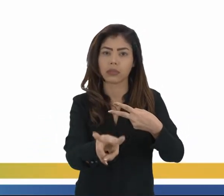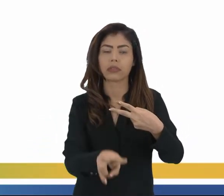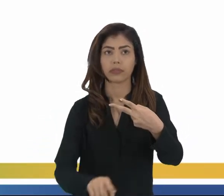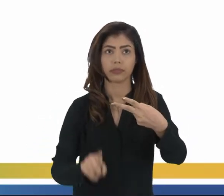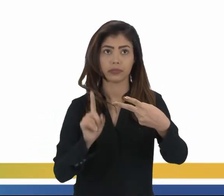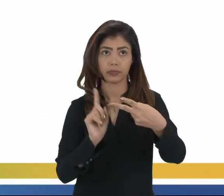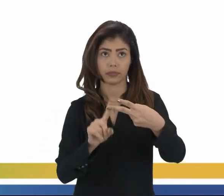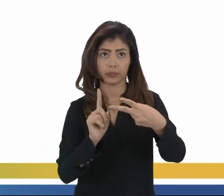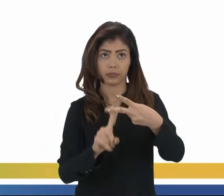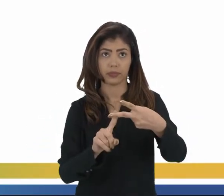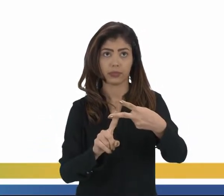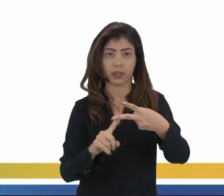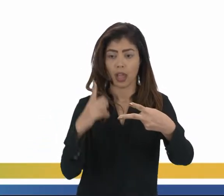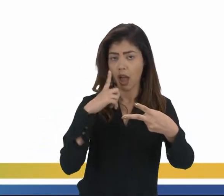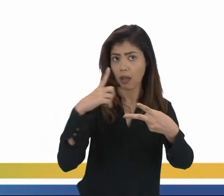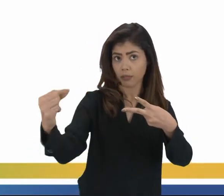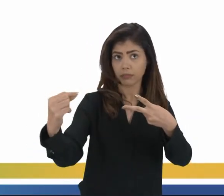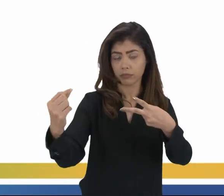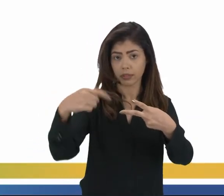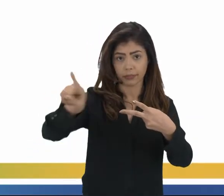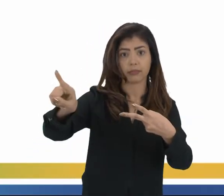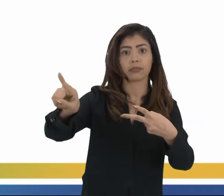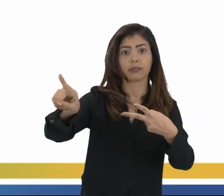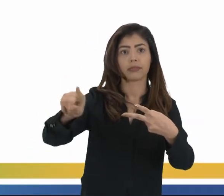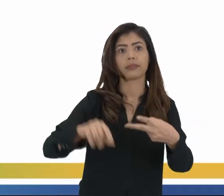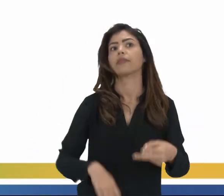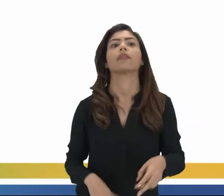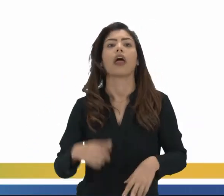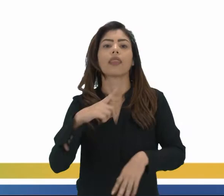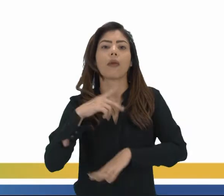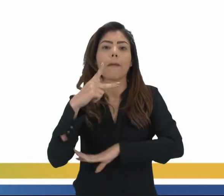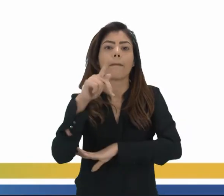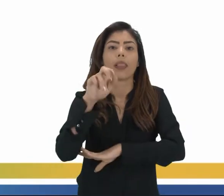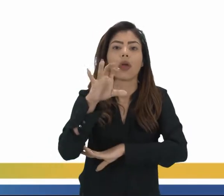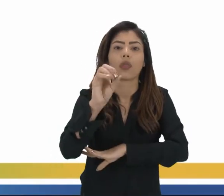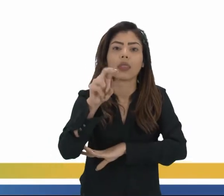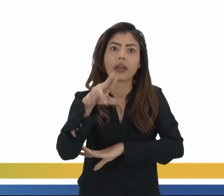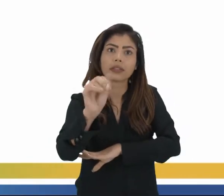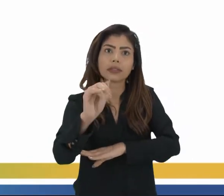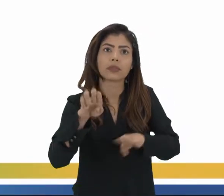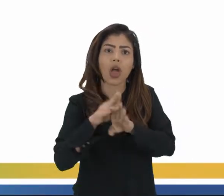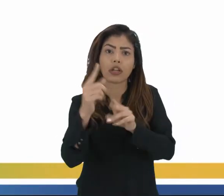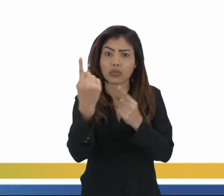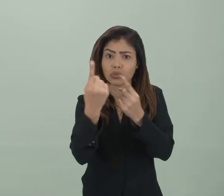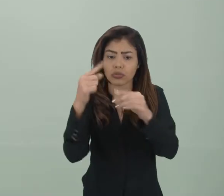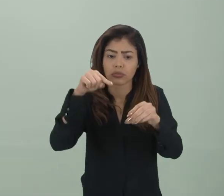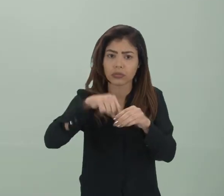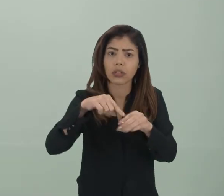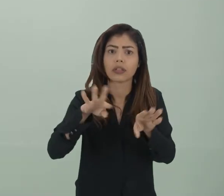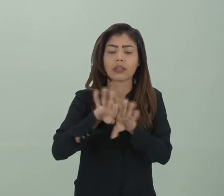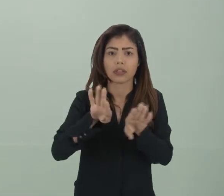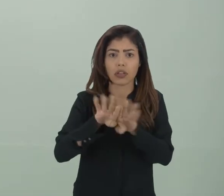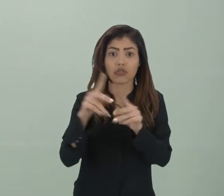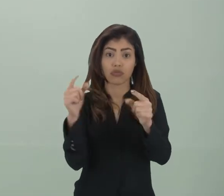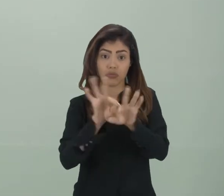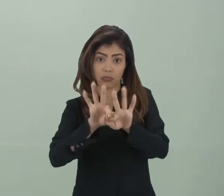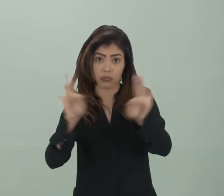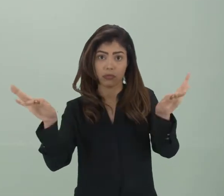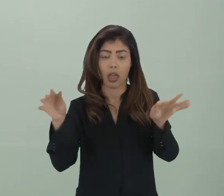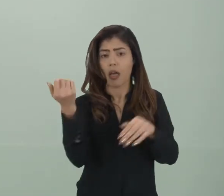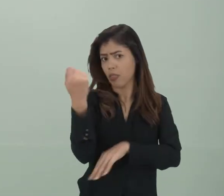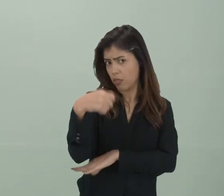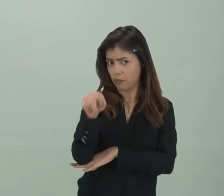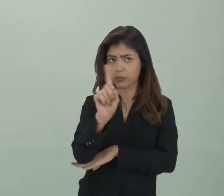diz: Carlos salió para fora. Tem um pleonasmo empregado dentro das duas frases. Por quê? Não